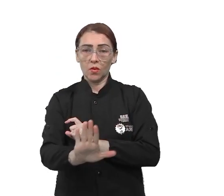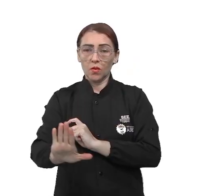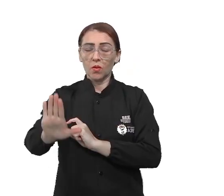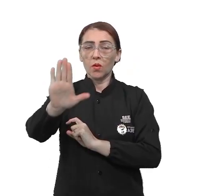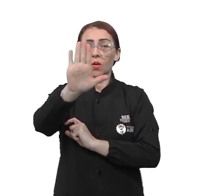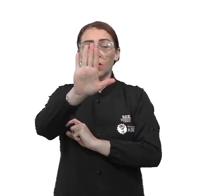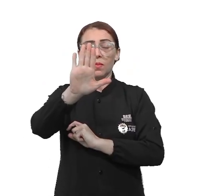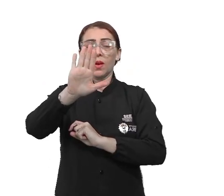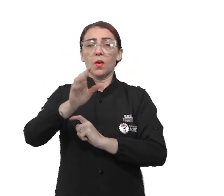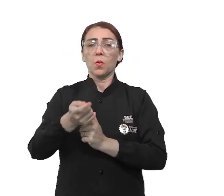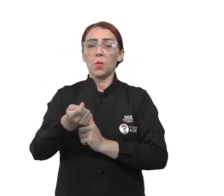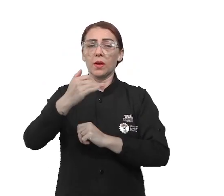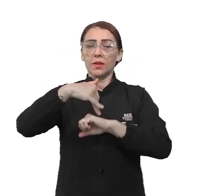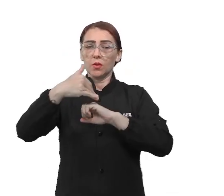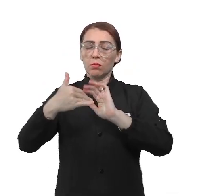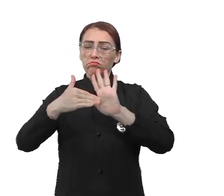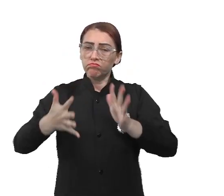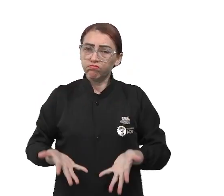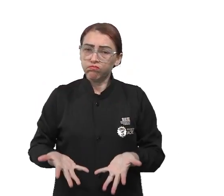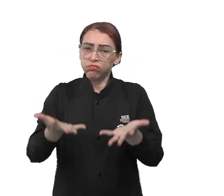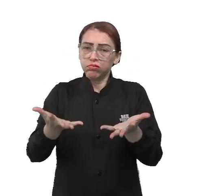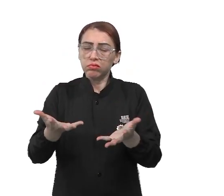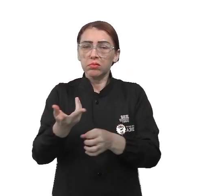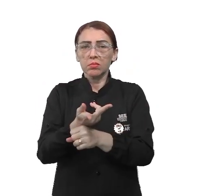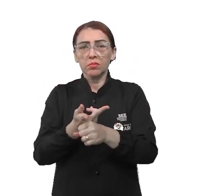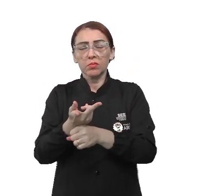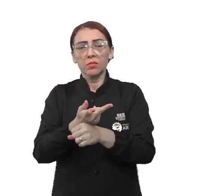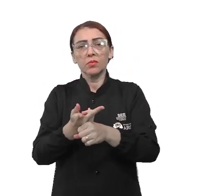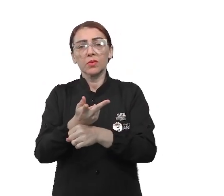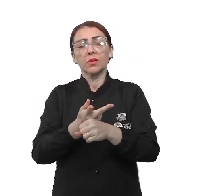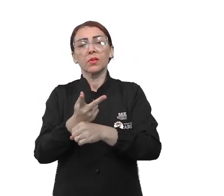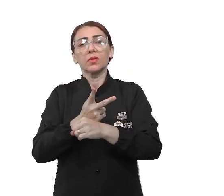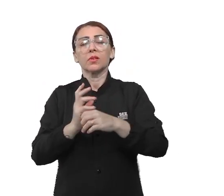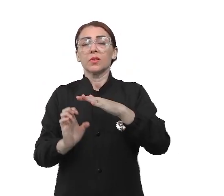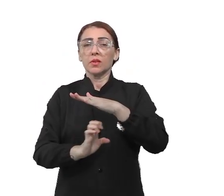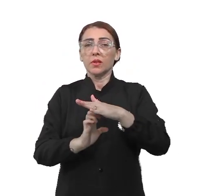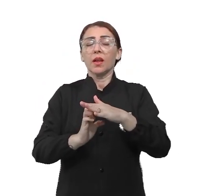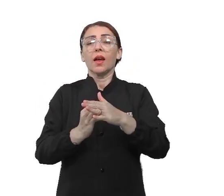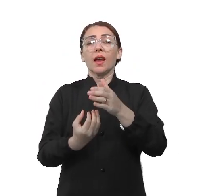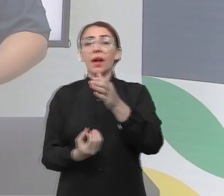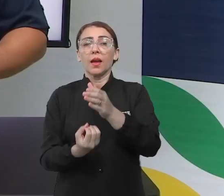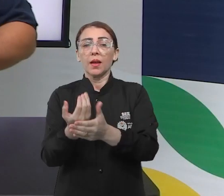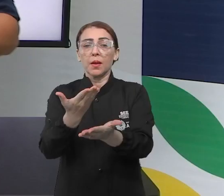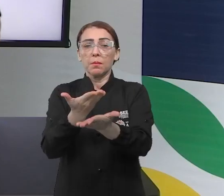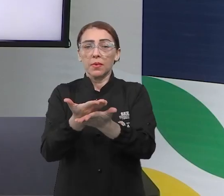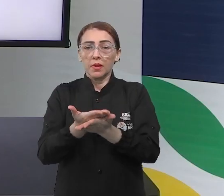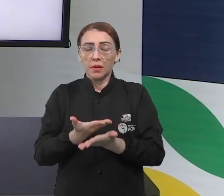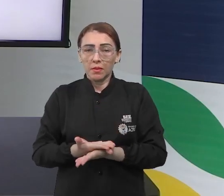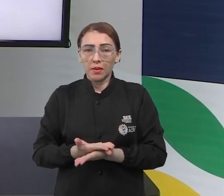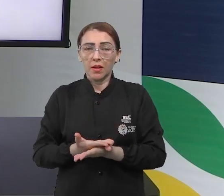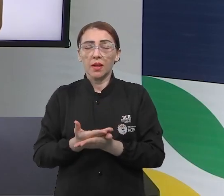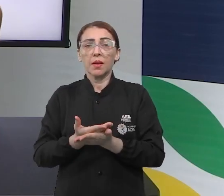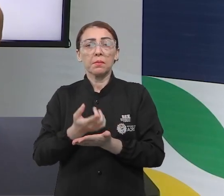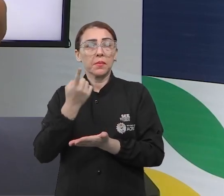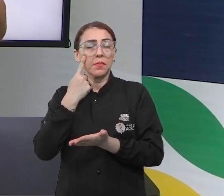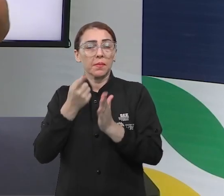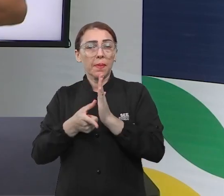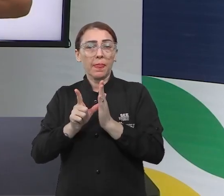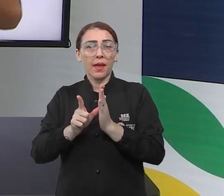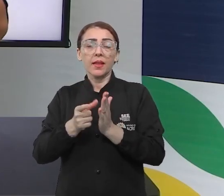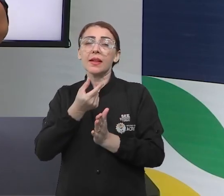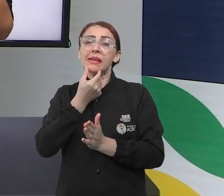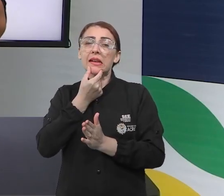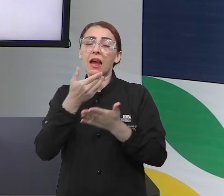todos. Isso impulsionou a busca por mercados em matéria-prima. Imagina o seguinte, antes era só a